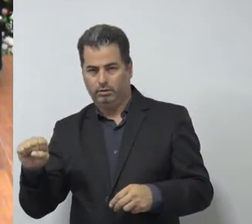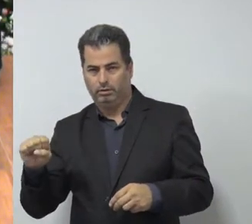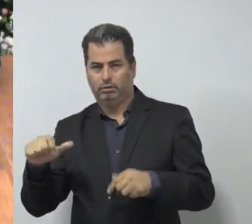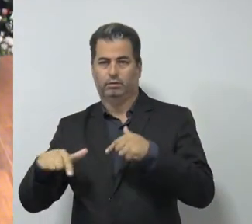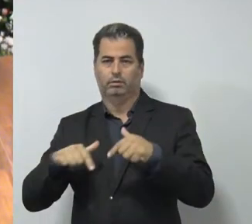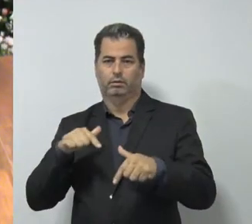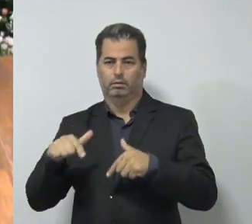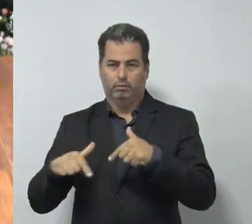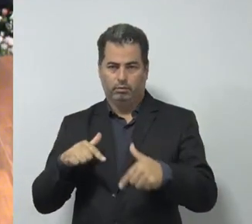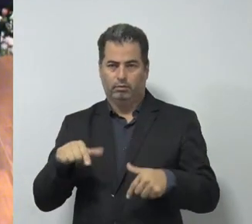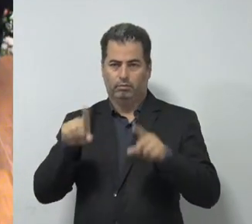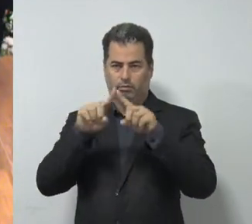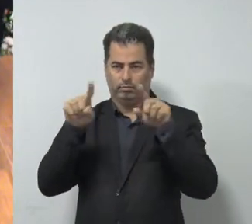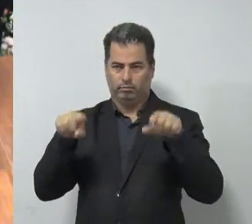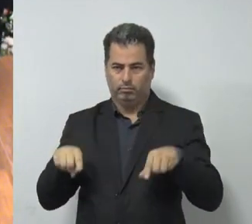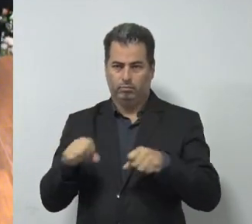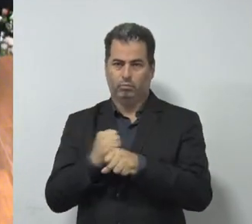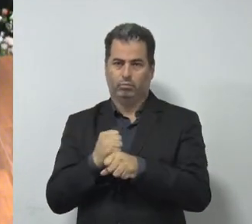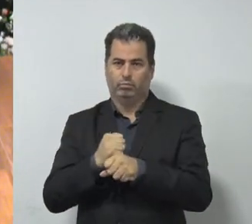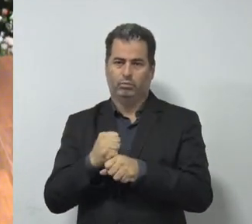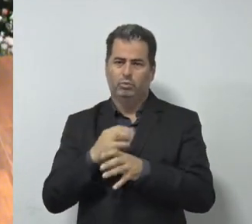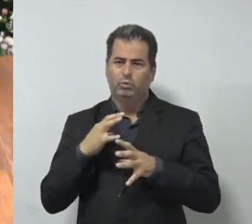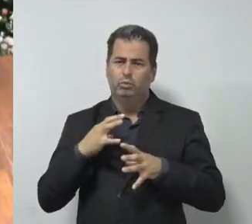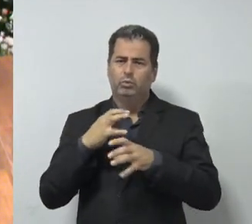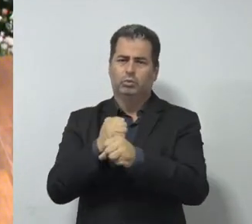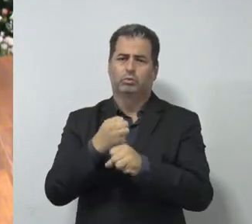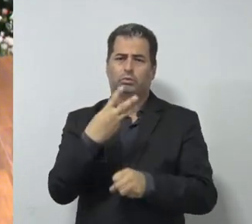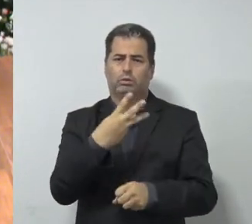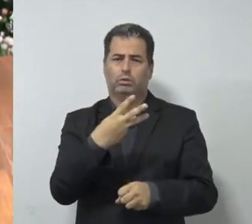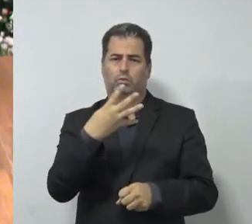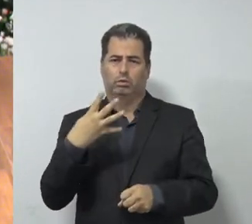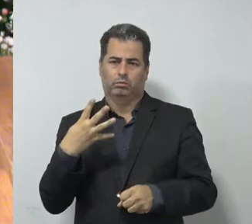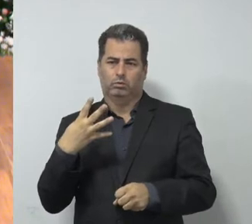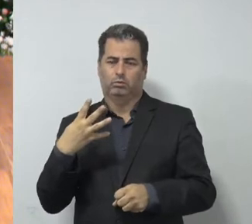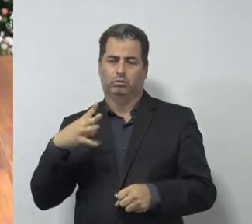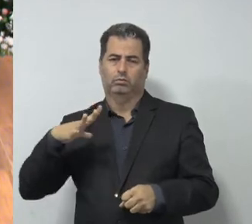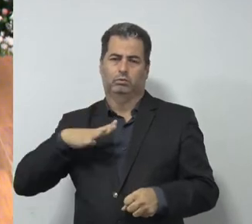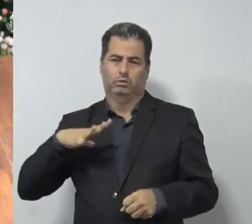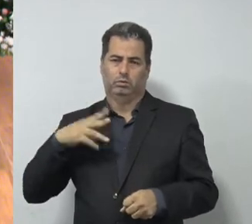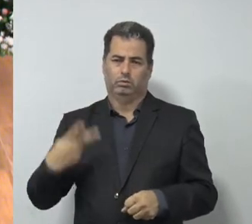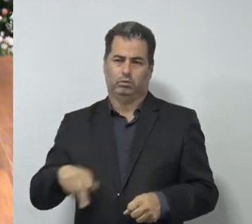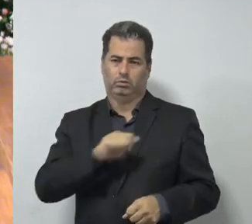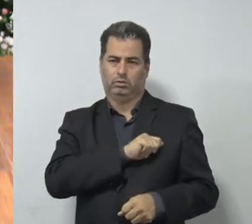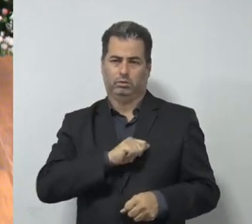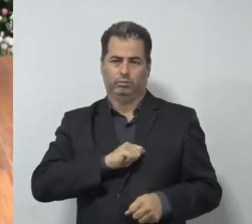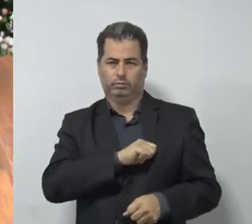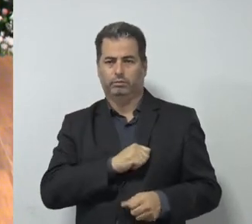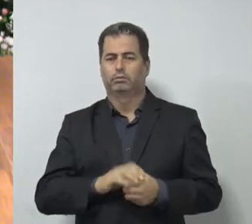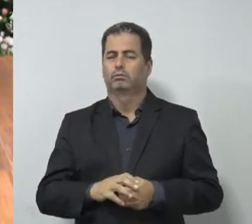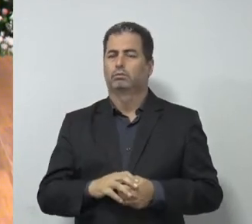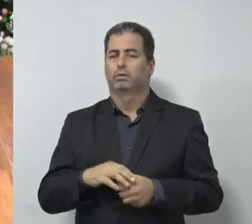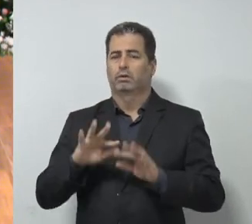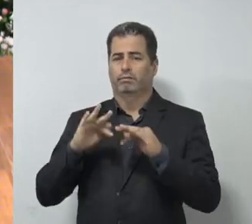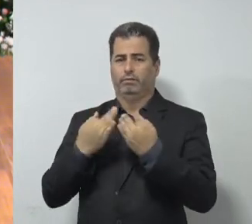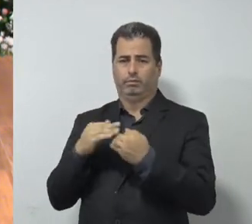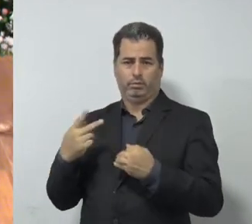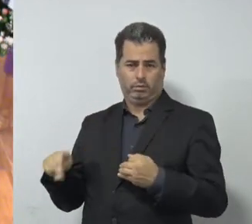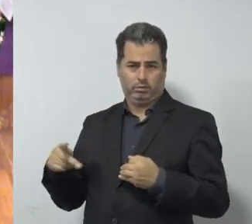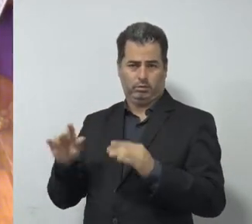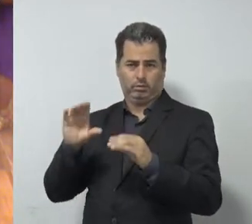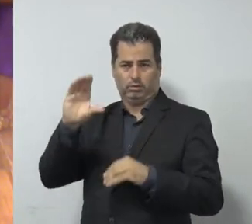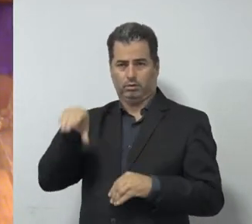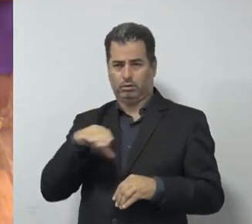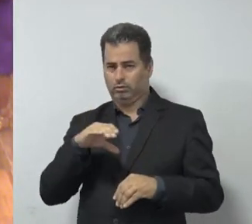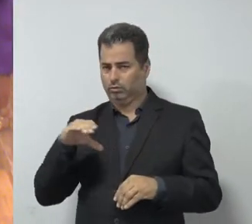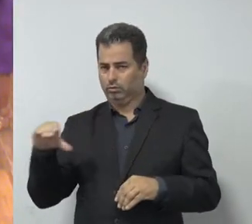servidora pública federal por 34 anos, na Agência Centro de Anápolis. Cresceu em uma família católica, podendo usar a